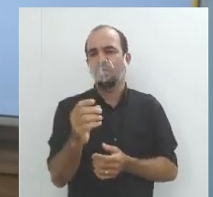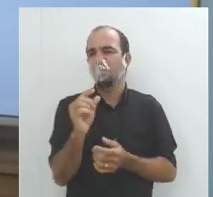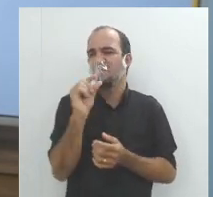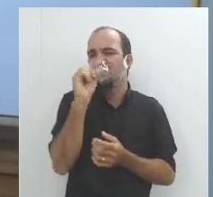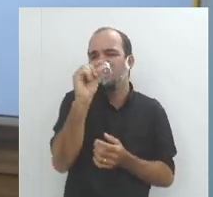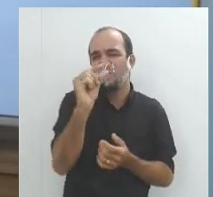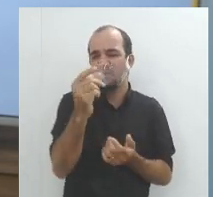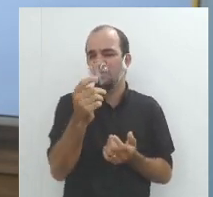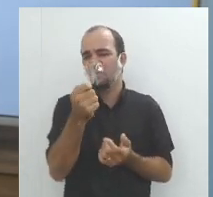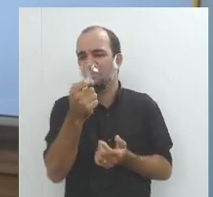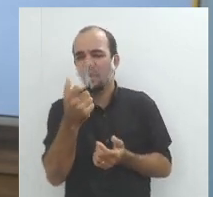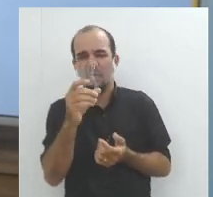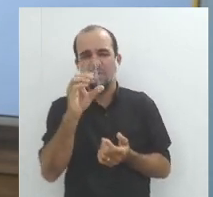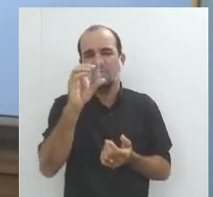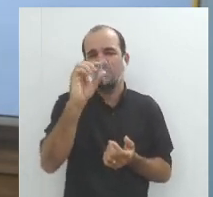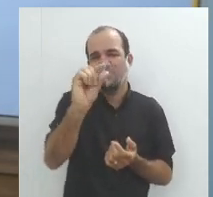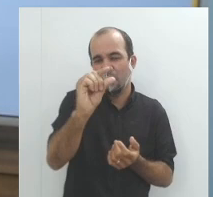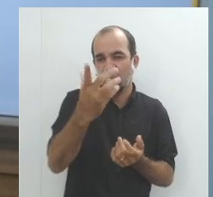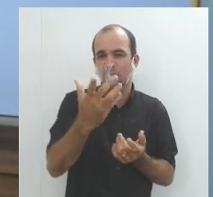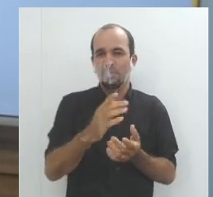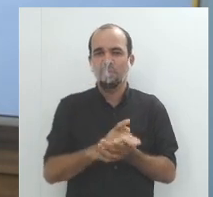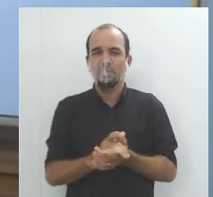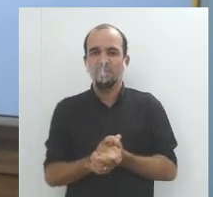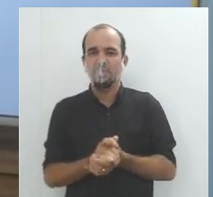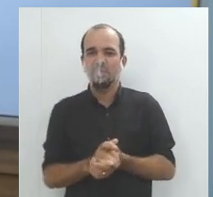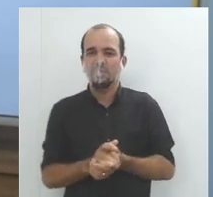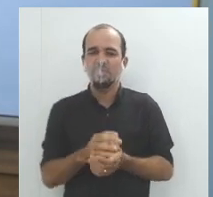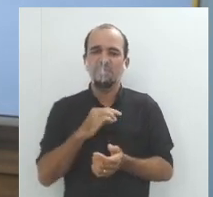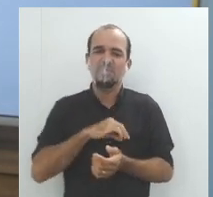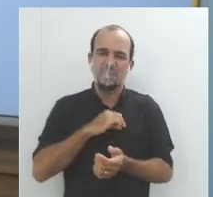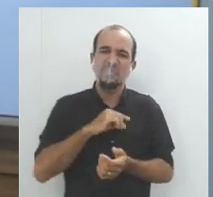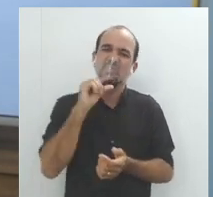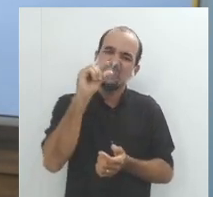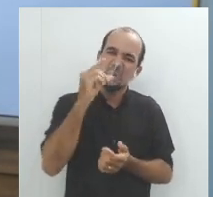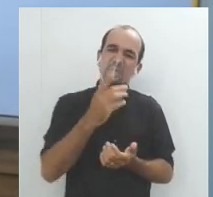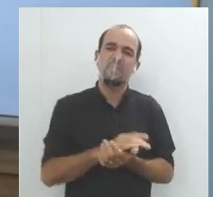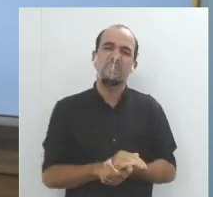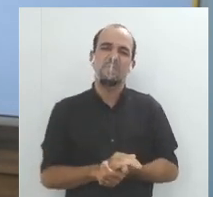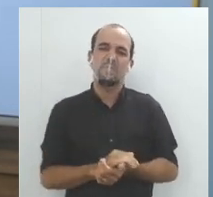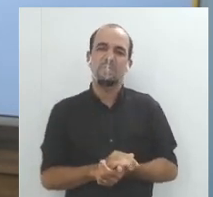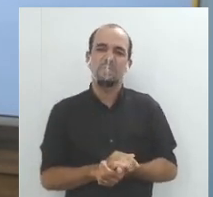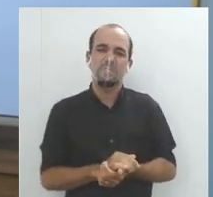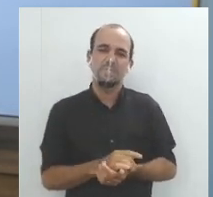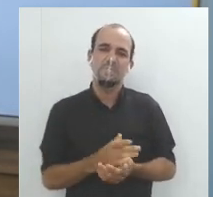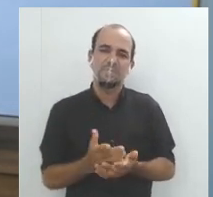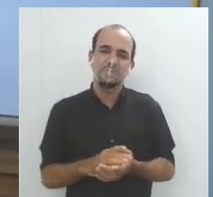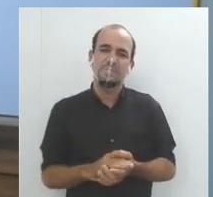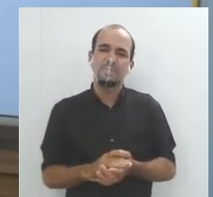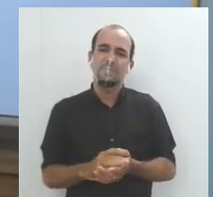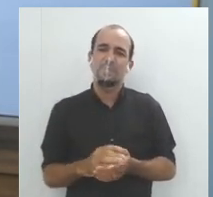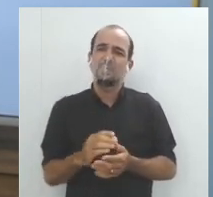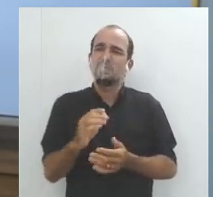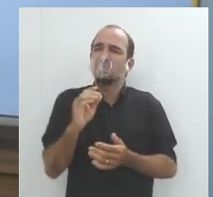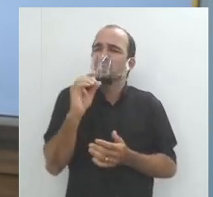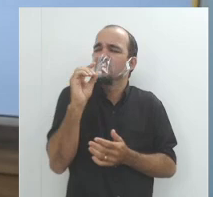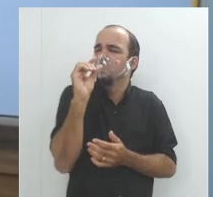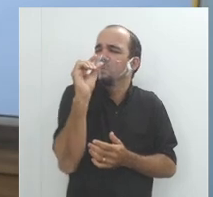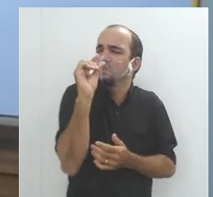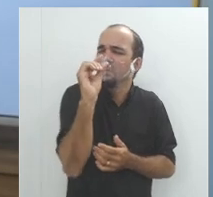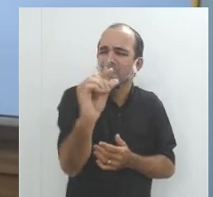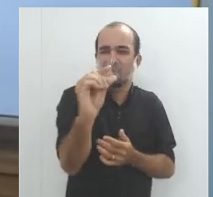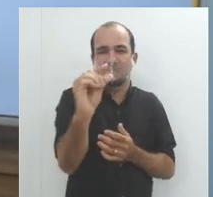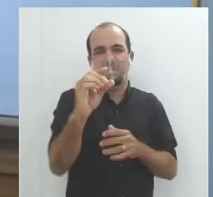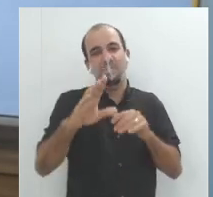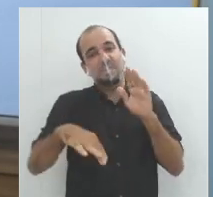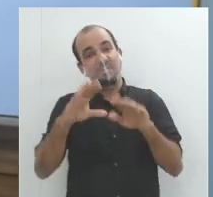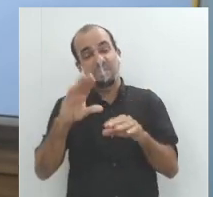que queremos minimizar ao máximo a intensidade, tá certo?